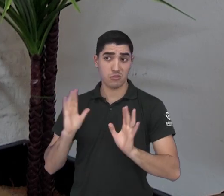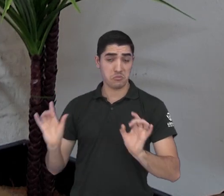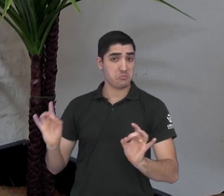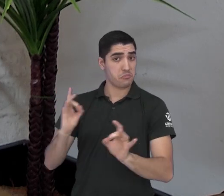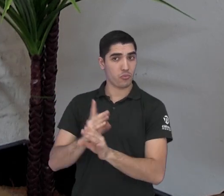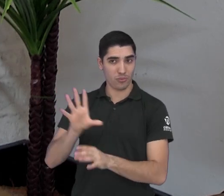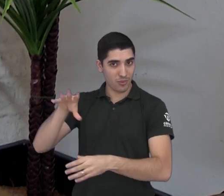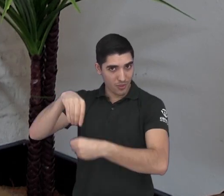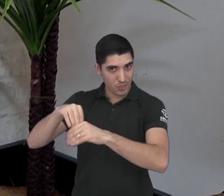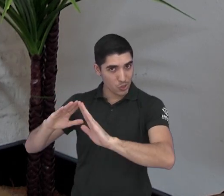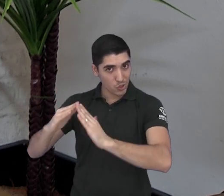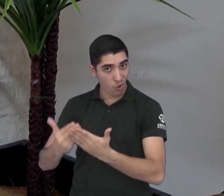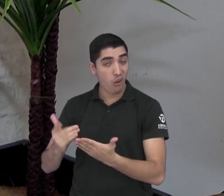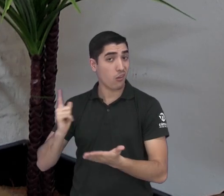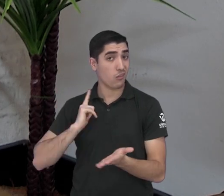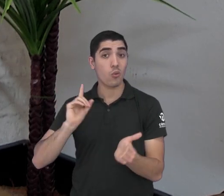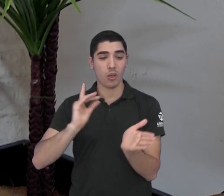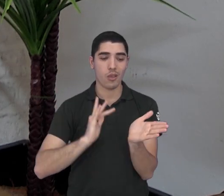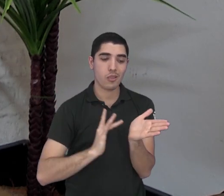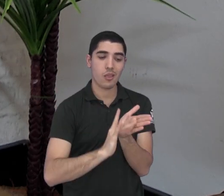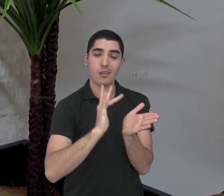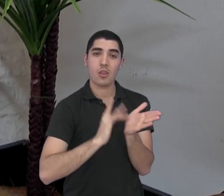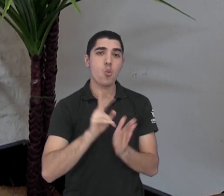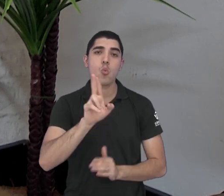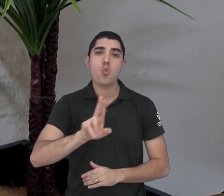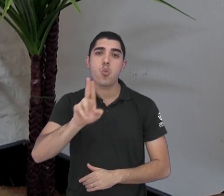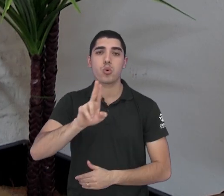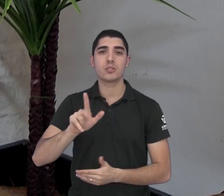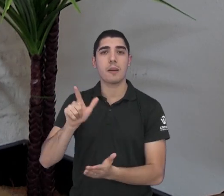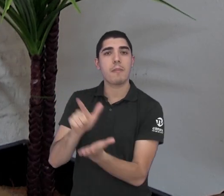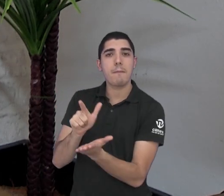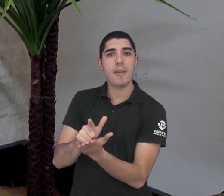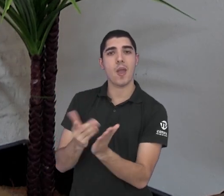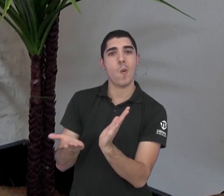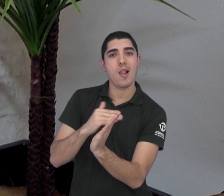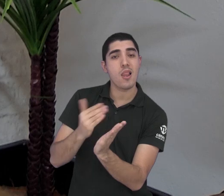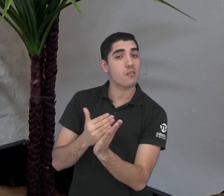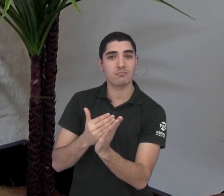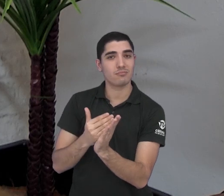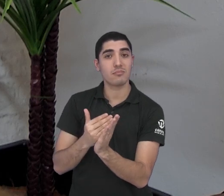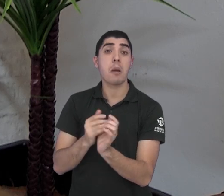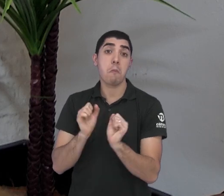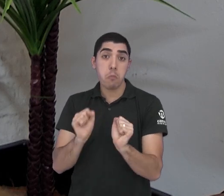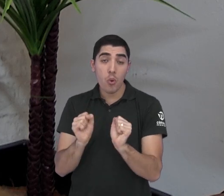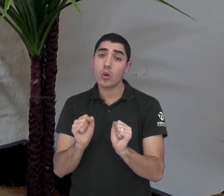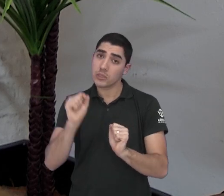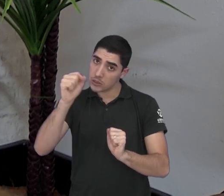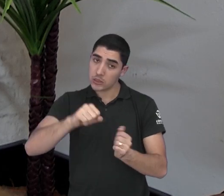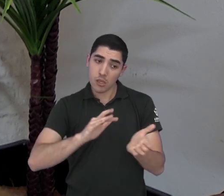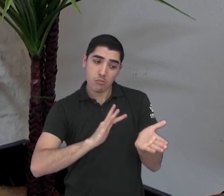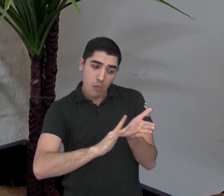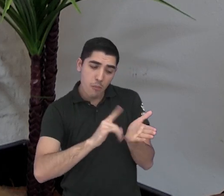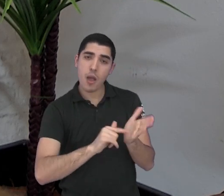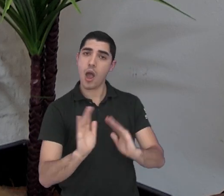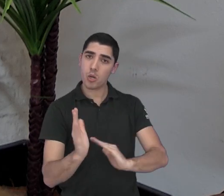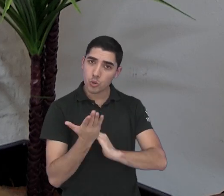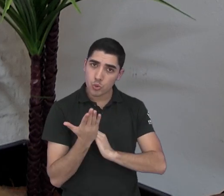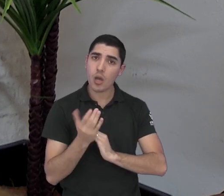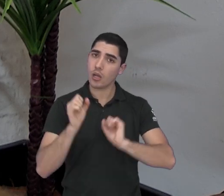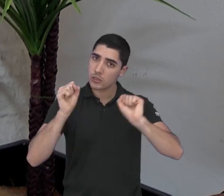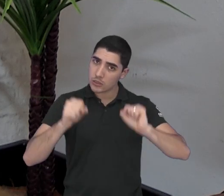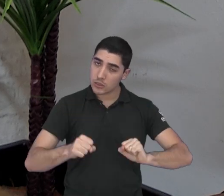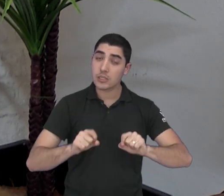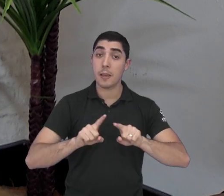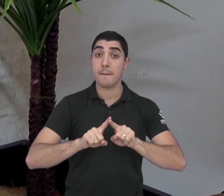tem escolas que estudam com tablet, não usam mais aquele material de papel. Então, pode ser benéfico, sim, o uso